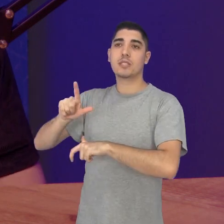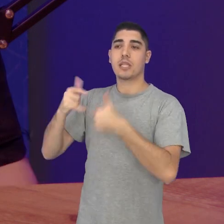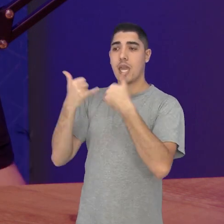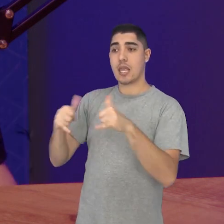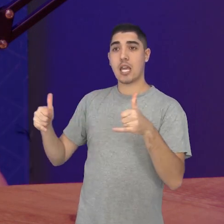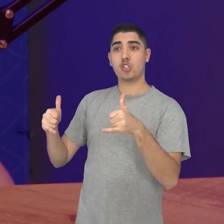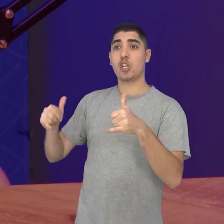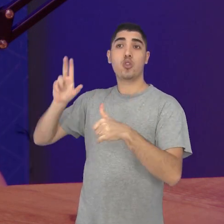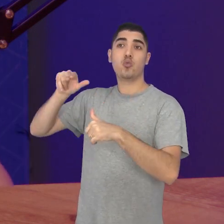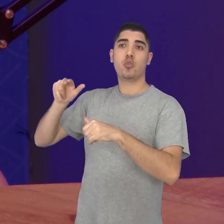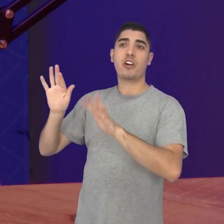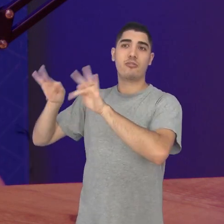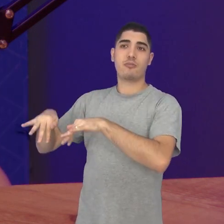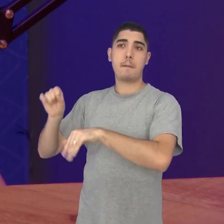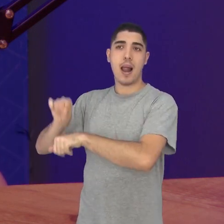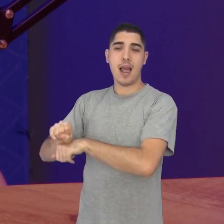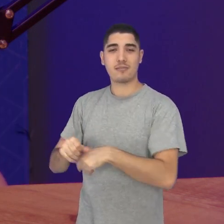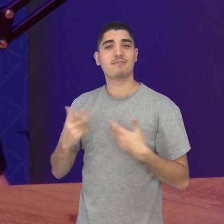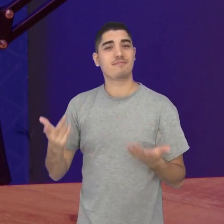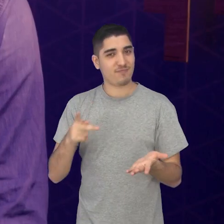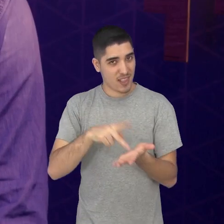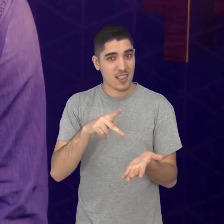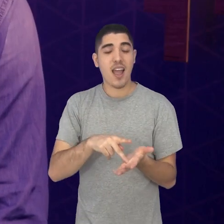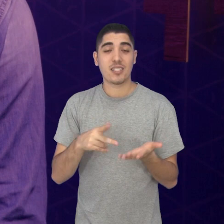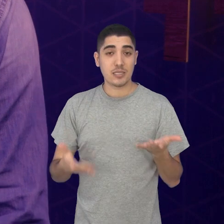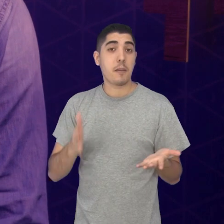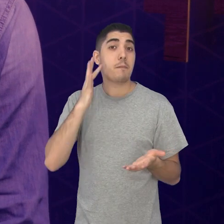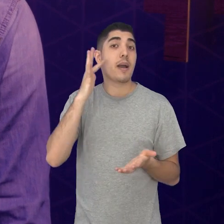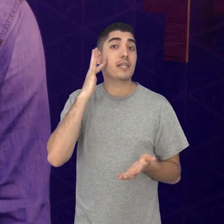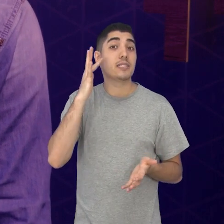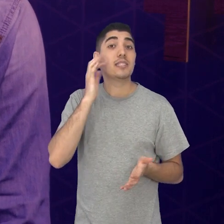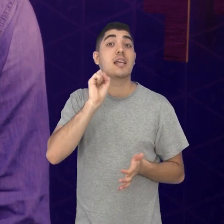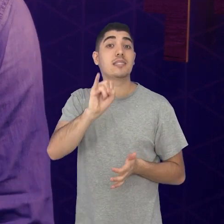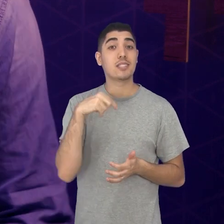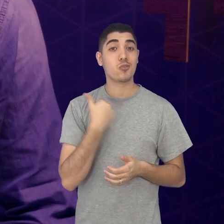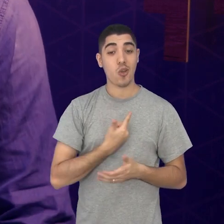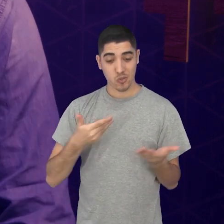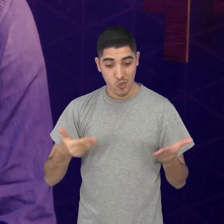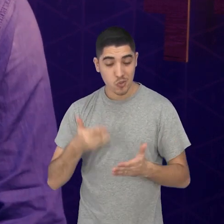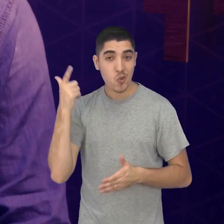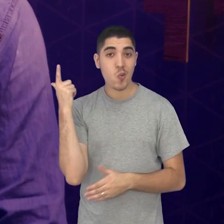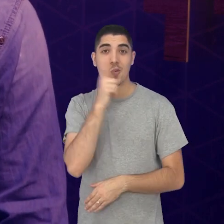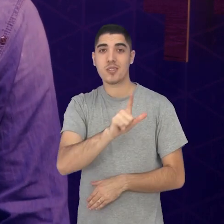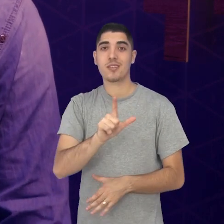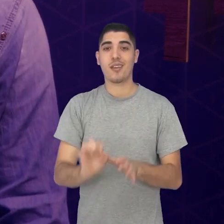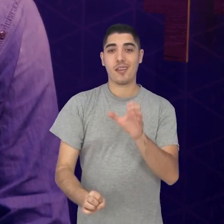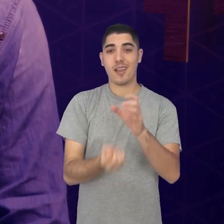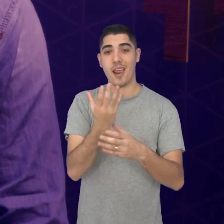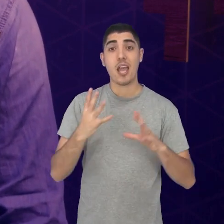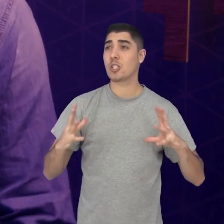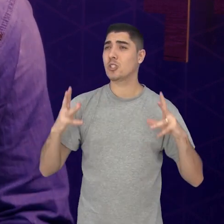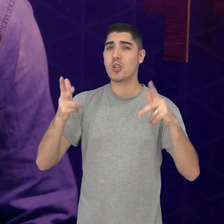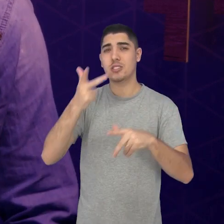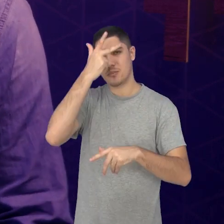energia inesgotável e sustentável. É o riso. Imagina só se a gente conseguisse fazer isso e,